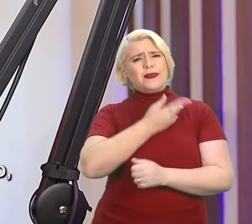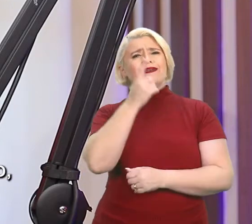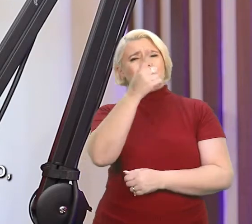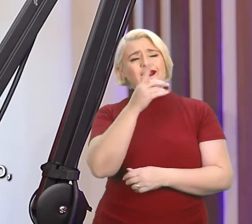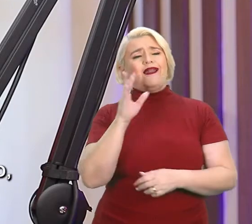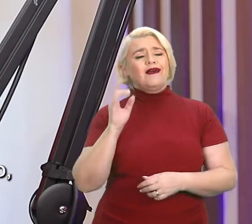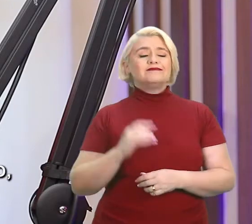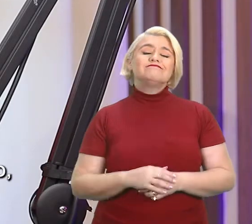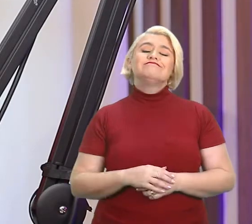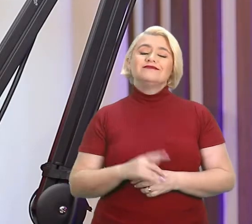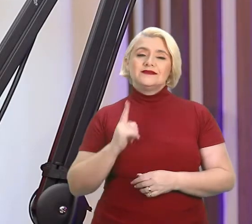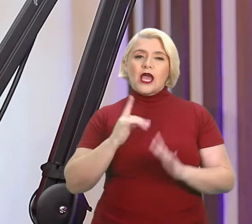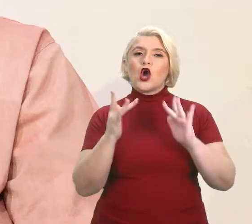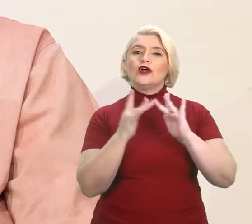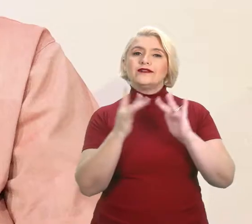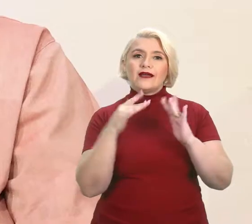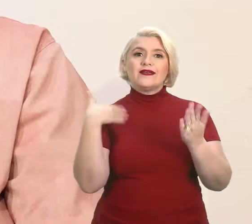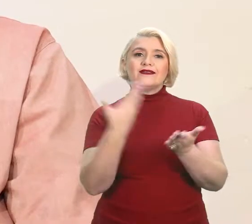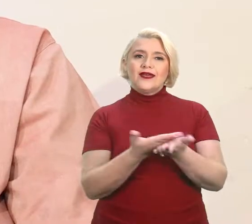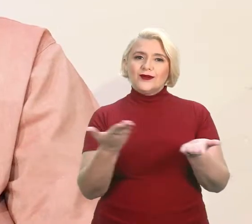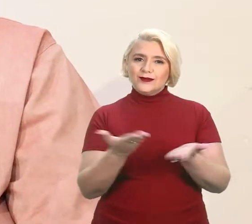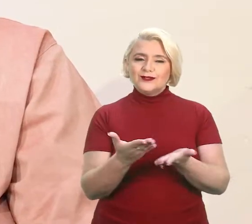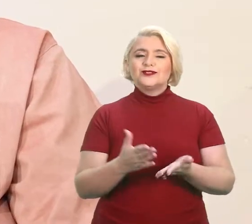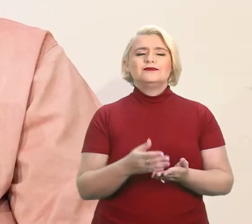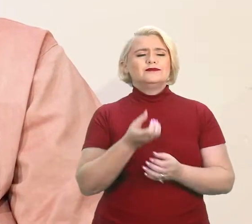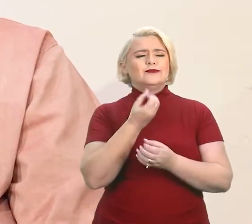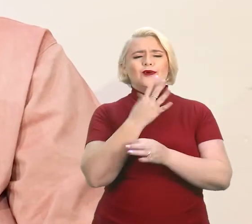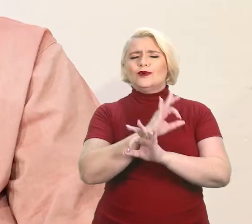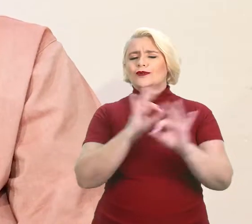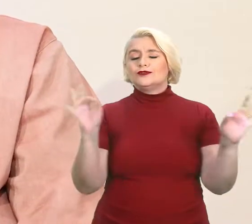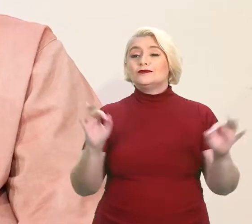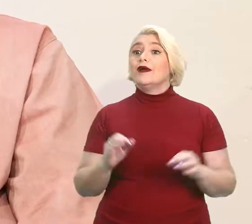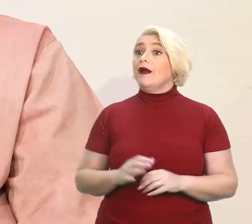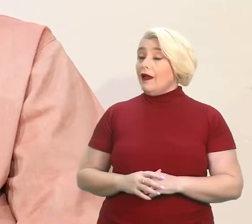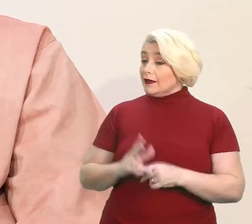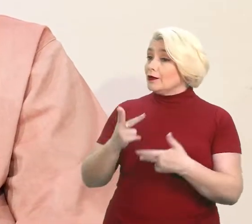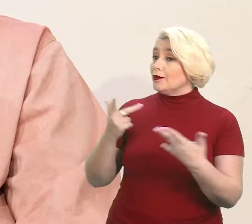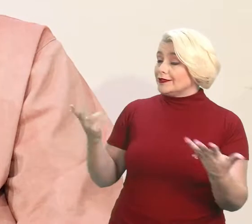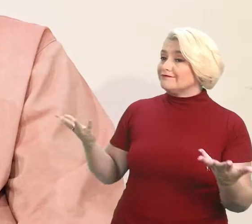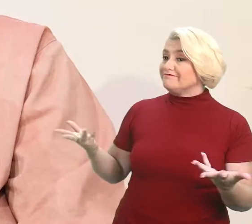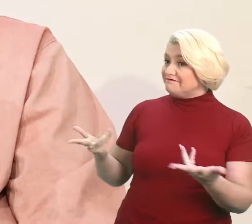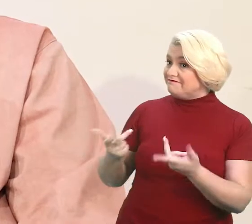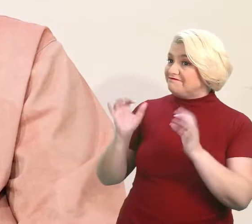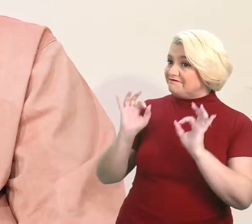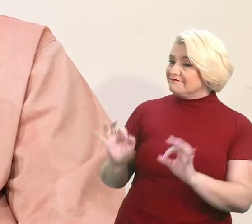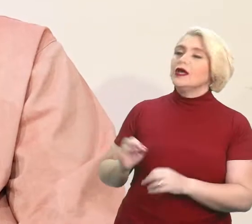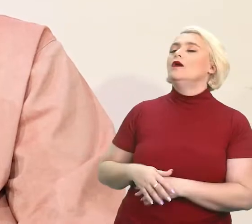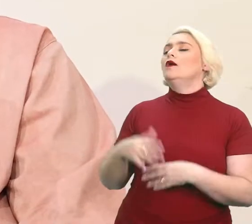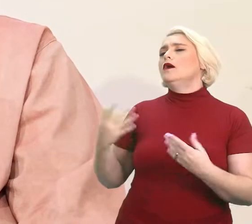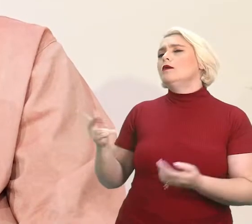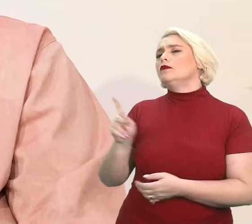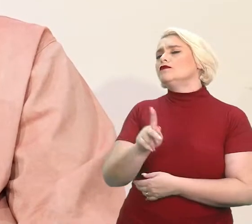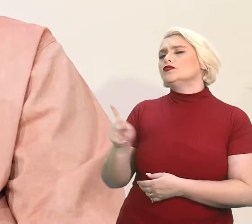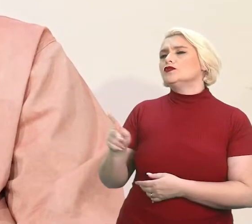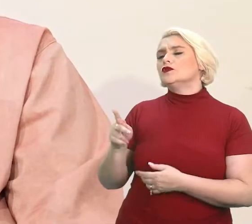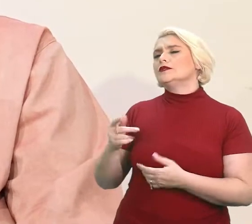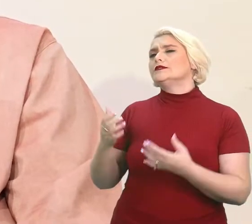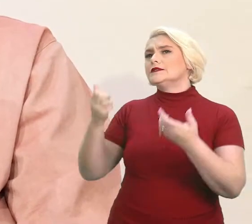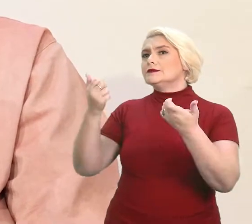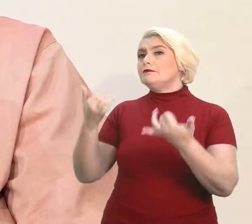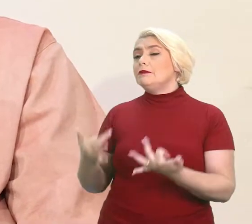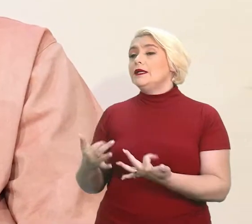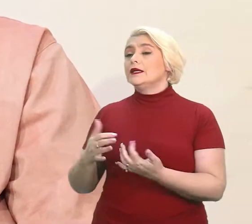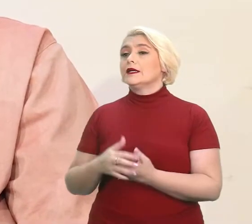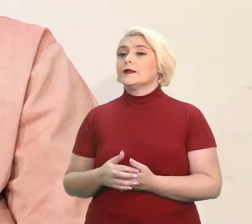mantém contato, mas muito bom. que coisa boa. Professora, e assim, quando